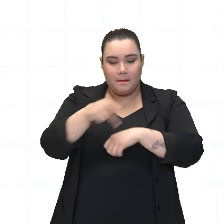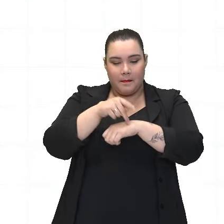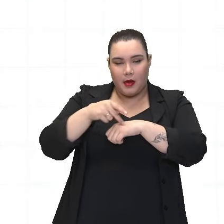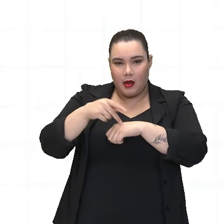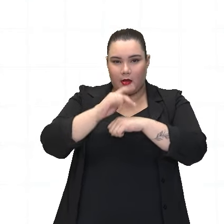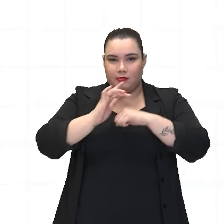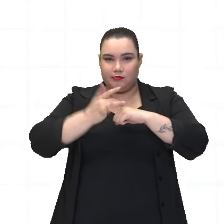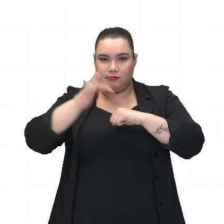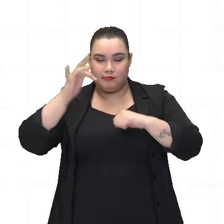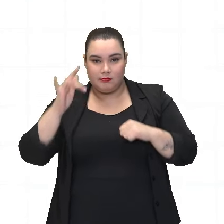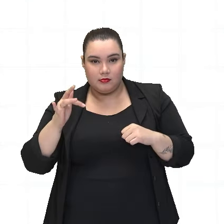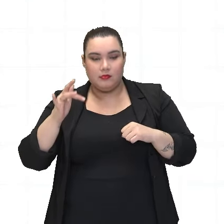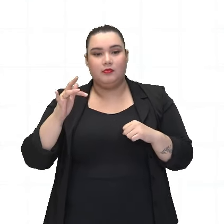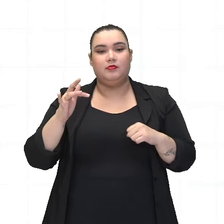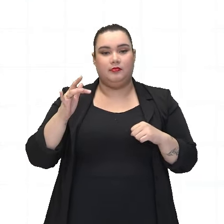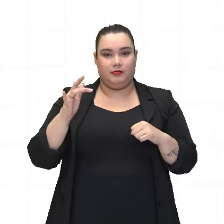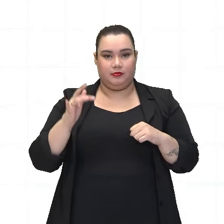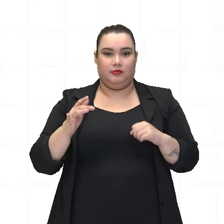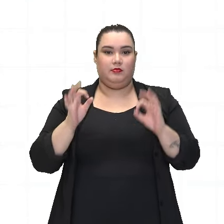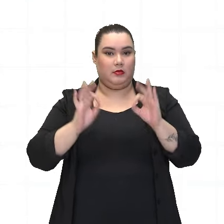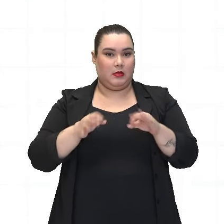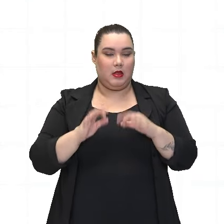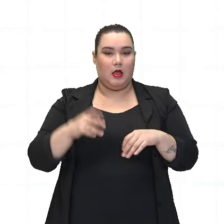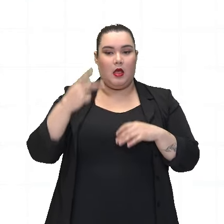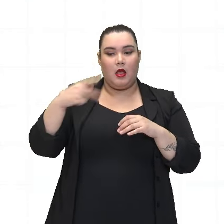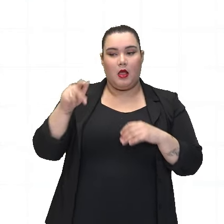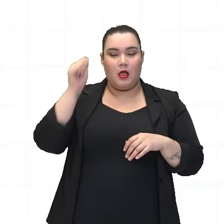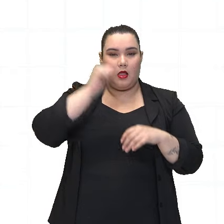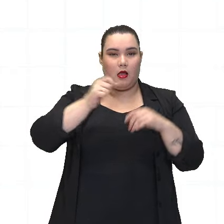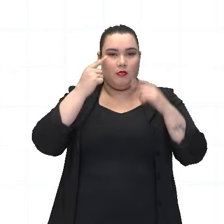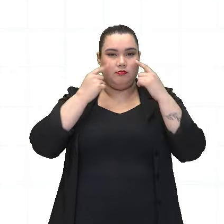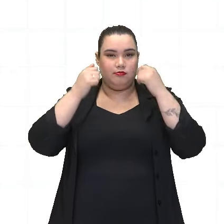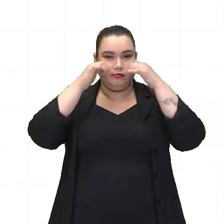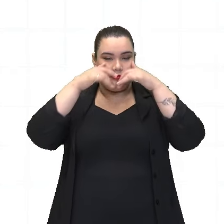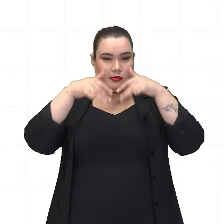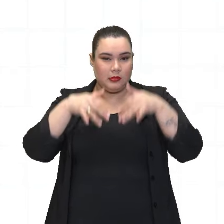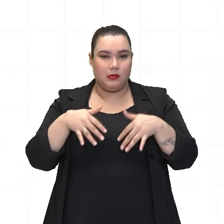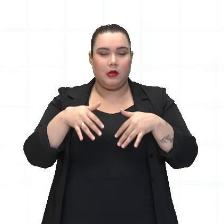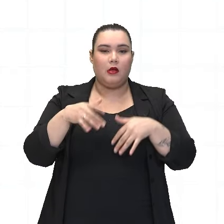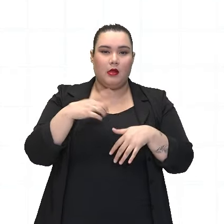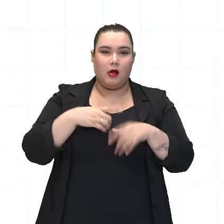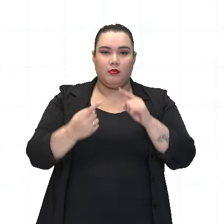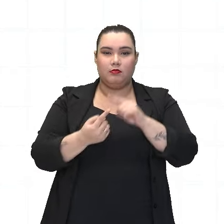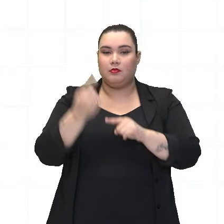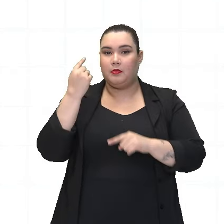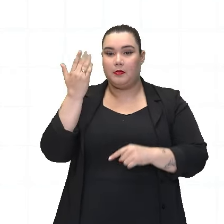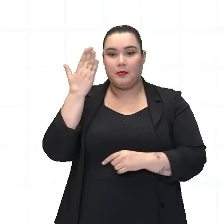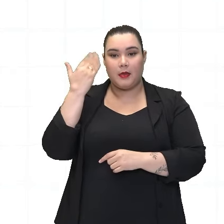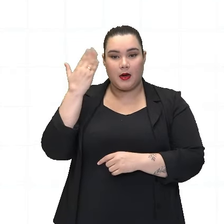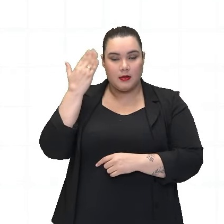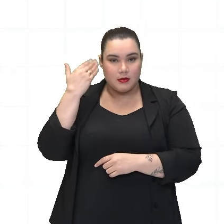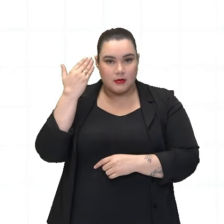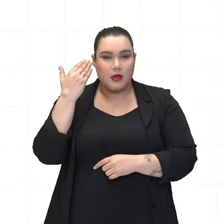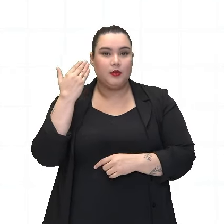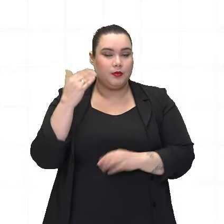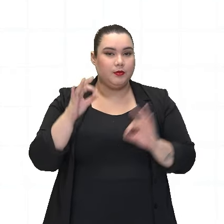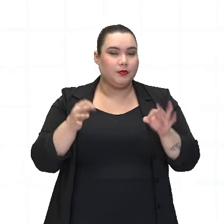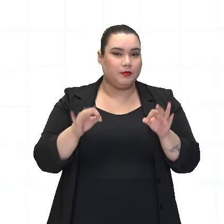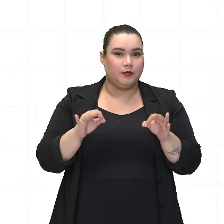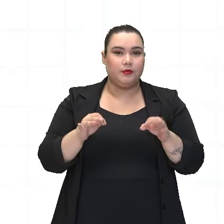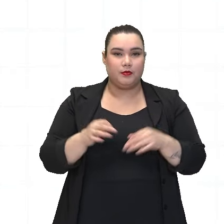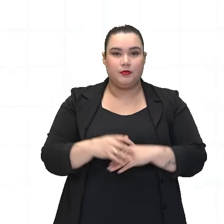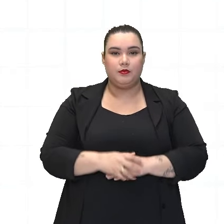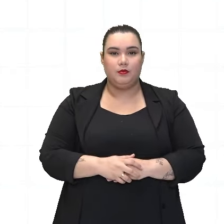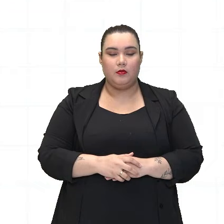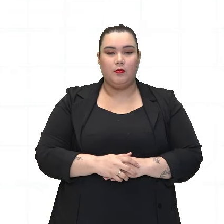pedras, exatamente das lágrimas de Potira em diamante, ocorreu lá num passado muito distante,